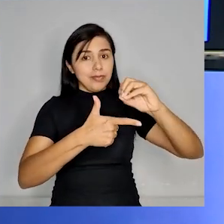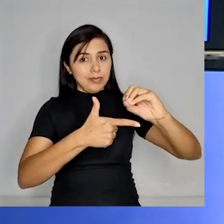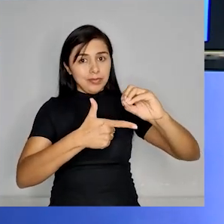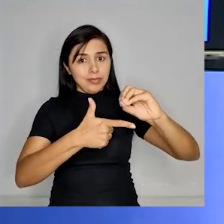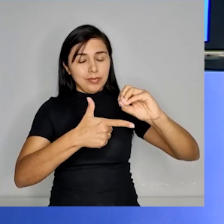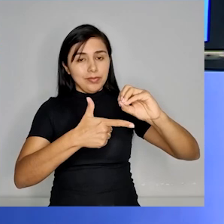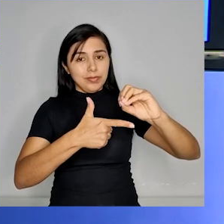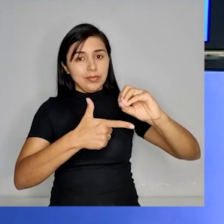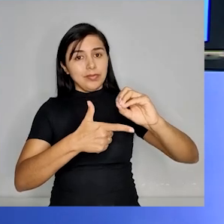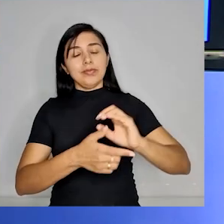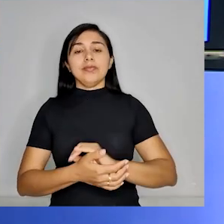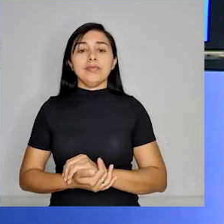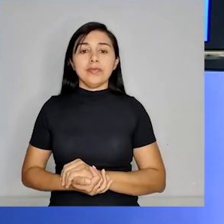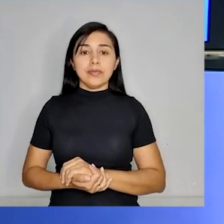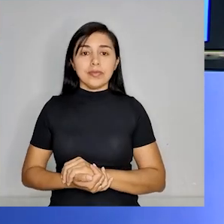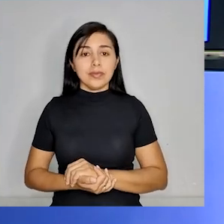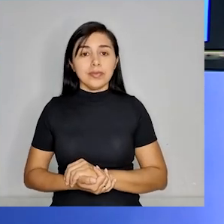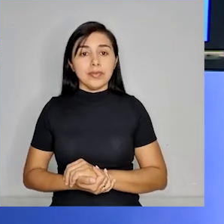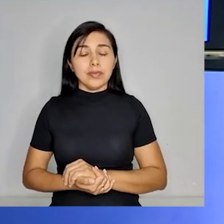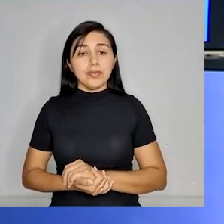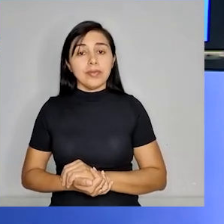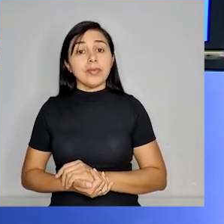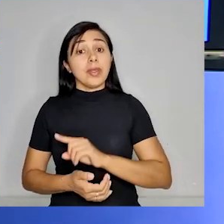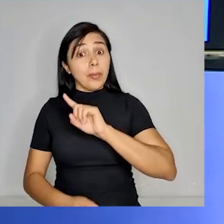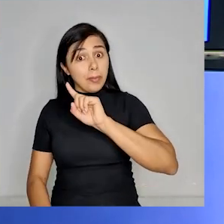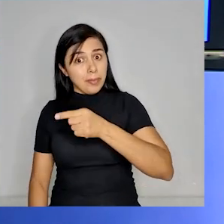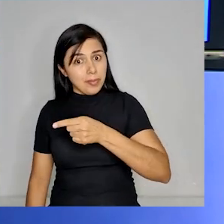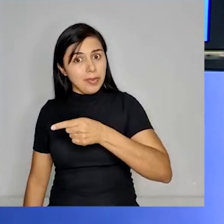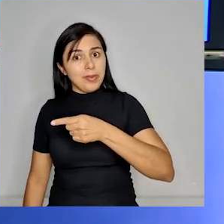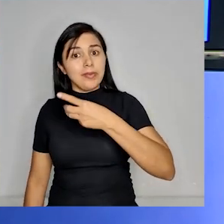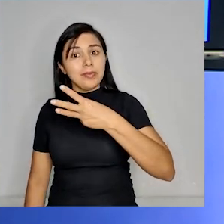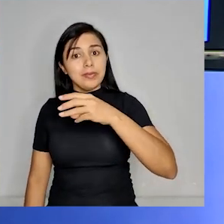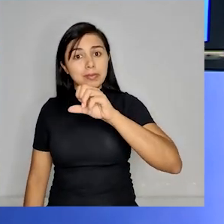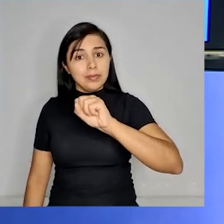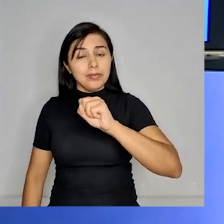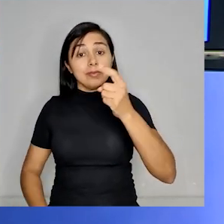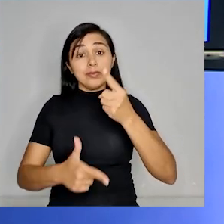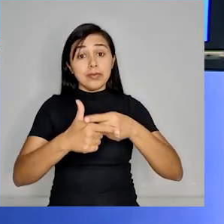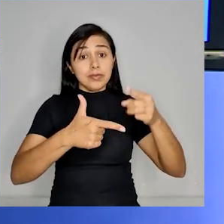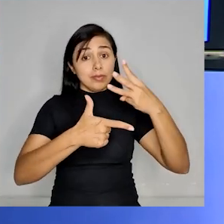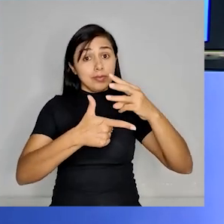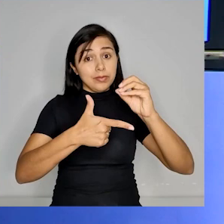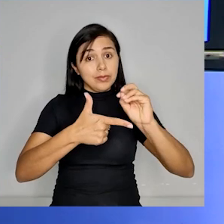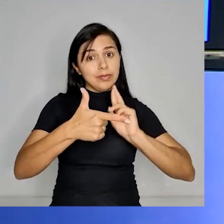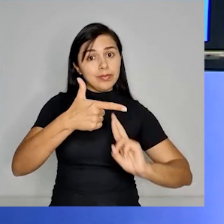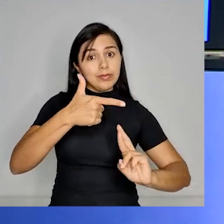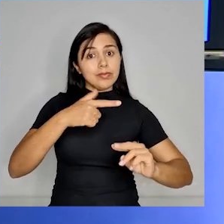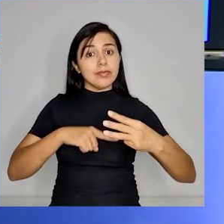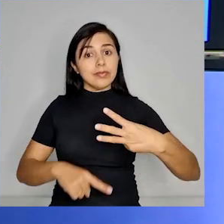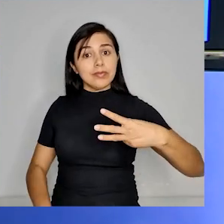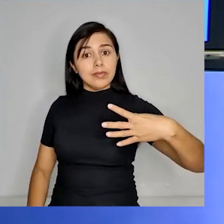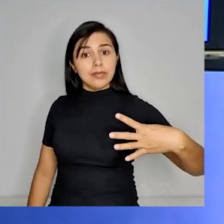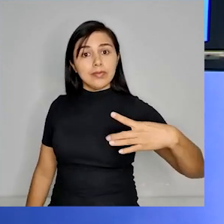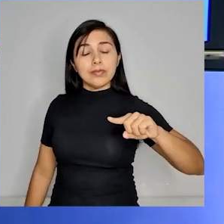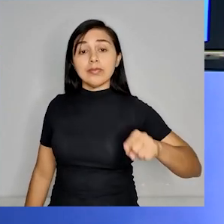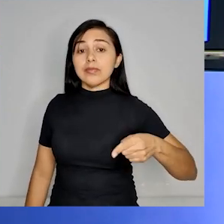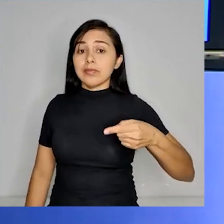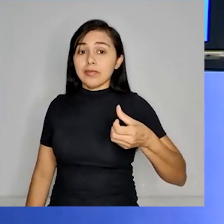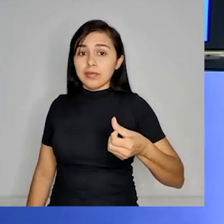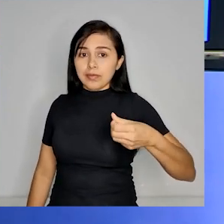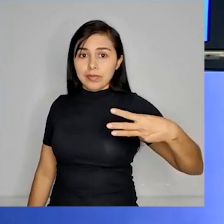observações, uma para cada dia do mês. Então, dividindo esse valor por 30, vamos encontrar